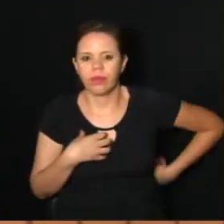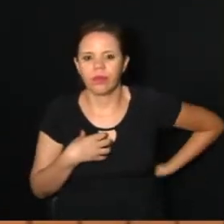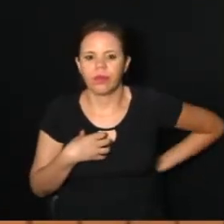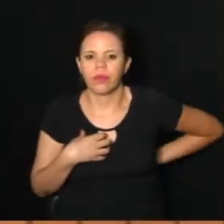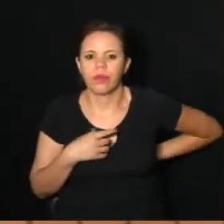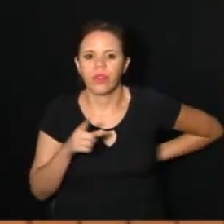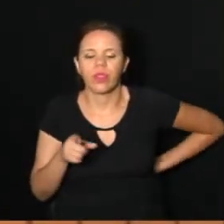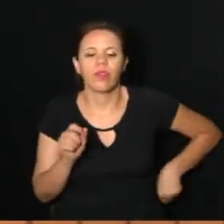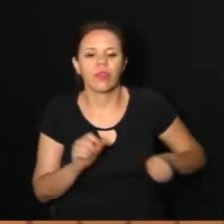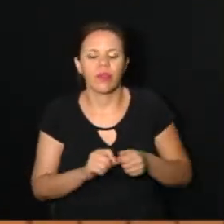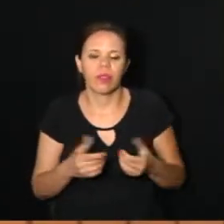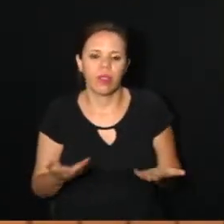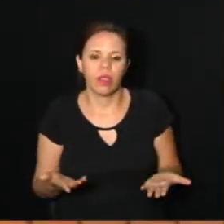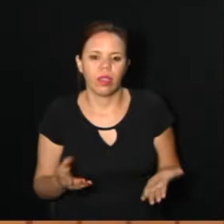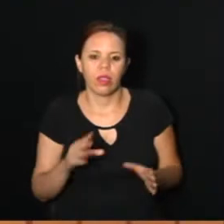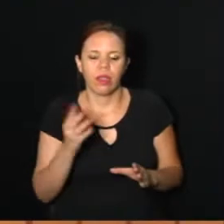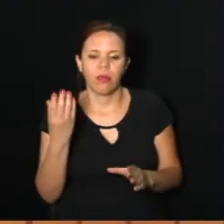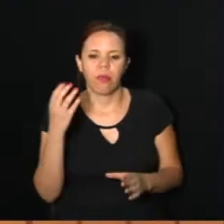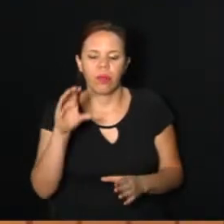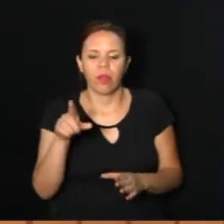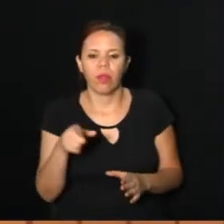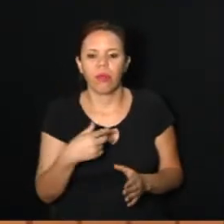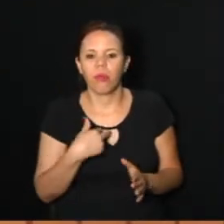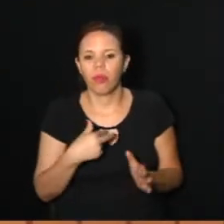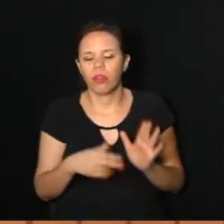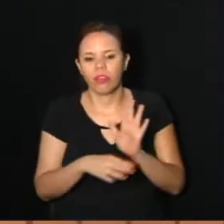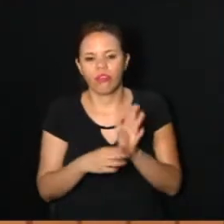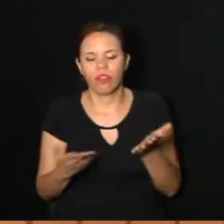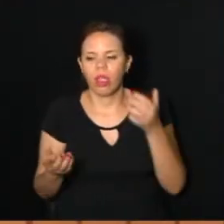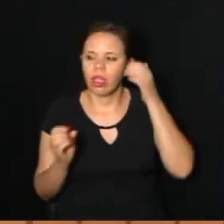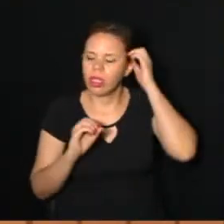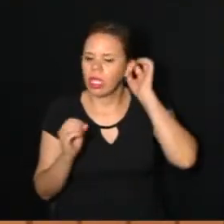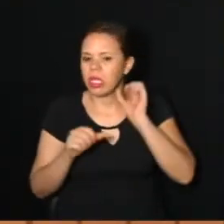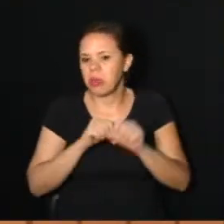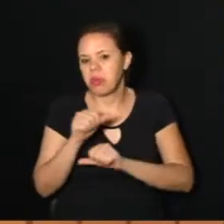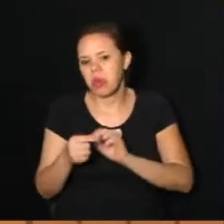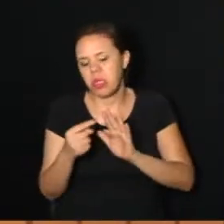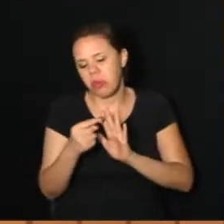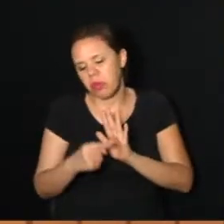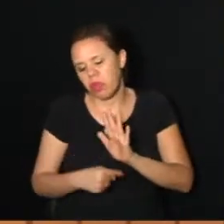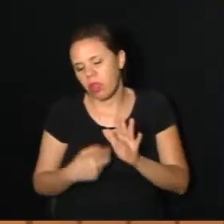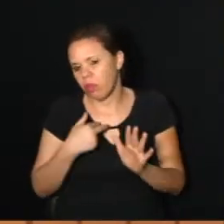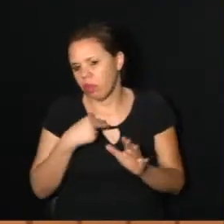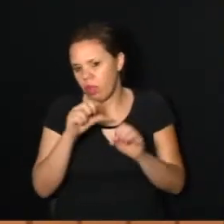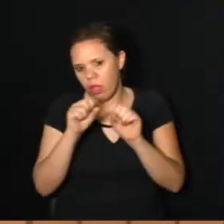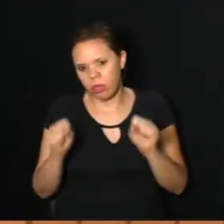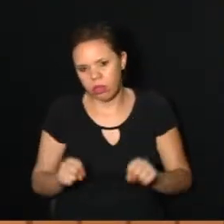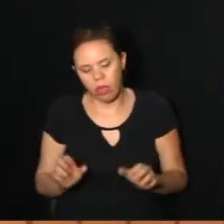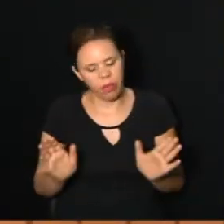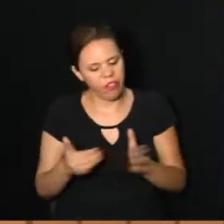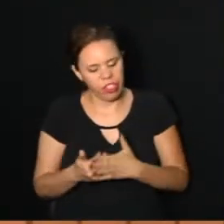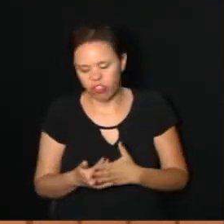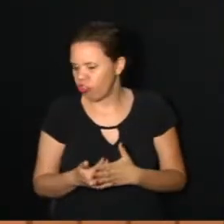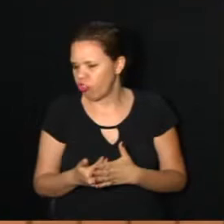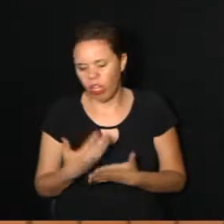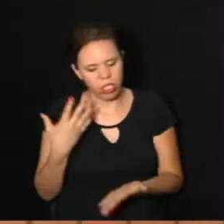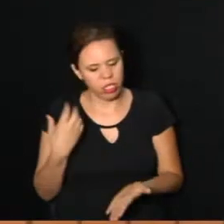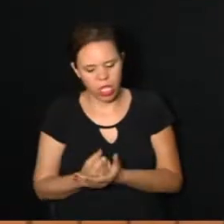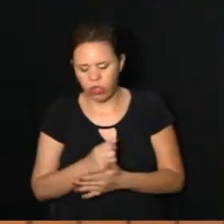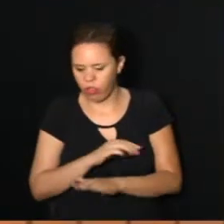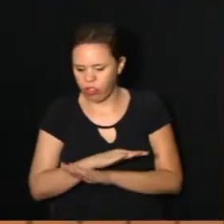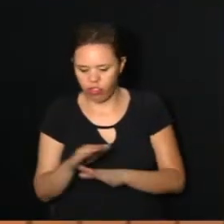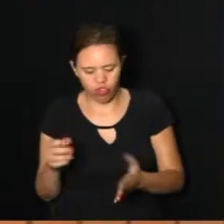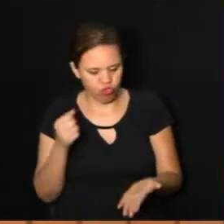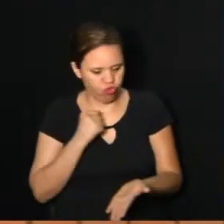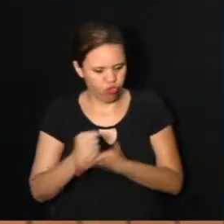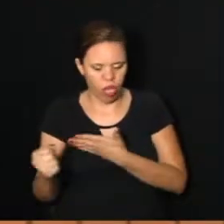que vocês puseram lá. Então, não posso te ajudar em nada. Ah, muda aqui, muda ali. Não tem, o sistema é lacrado, bem, às vezes algo que